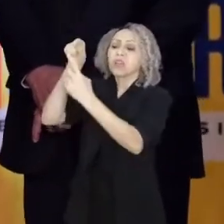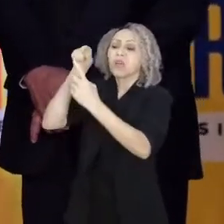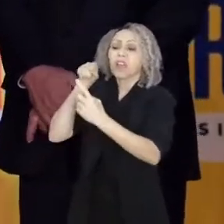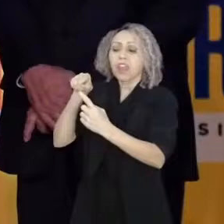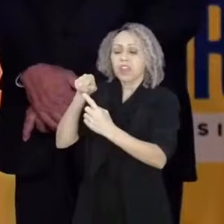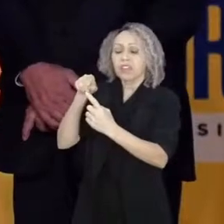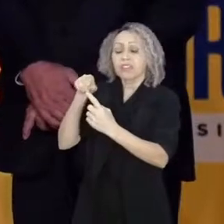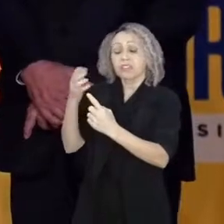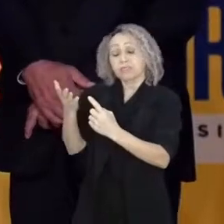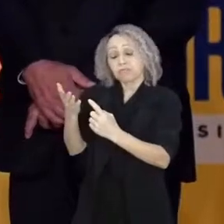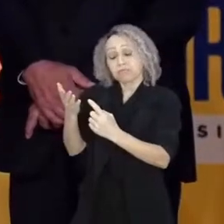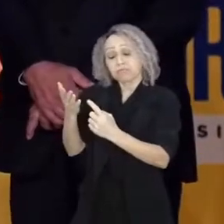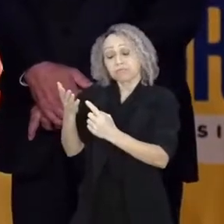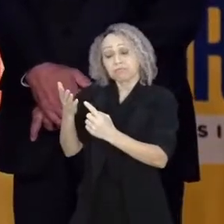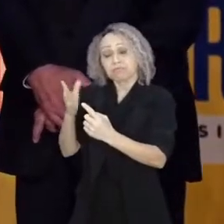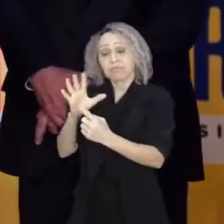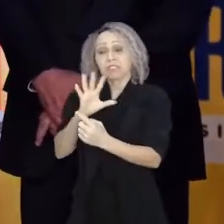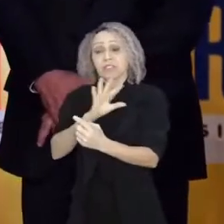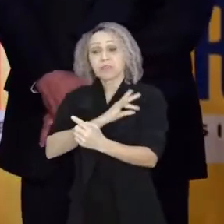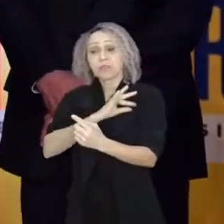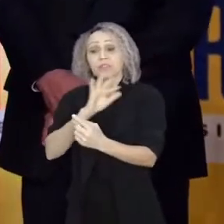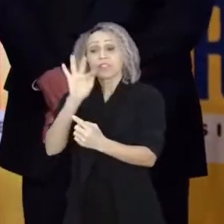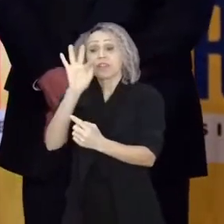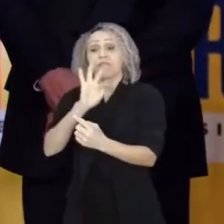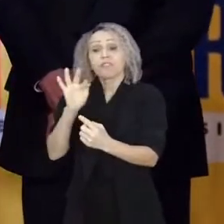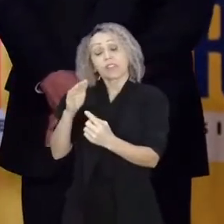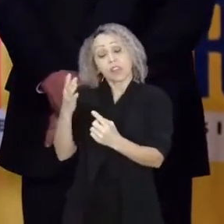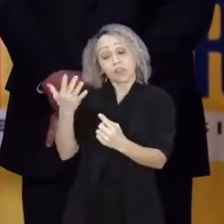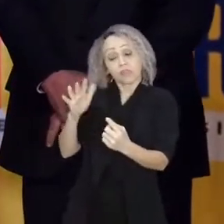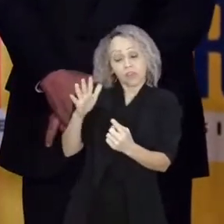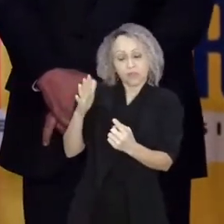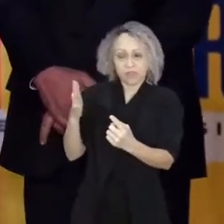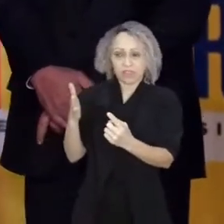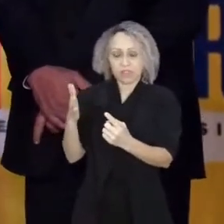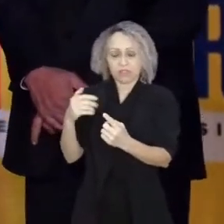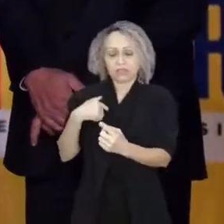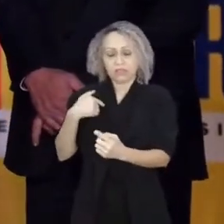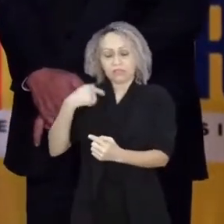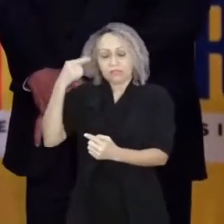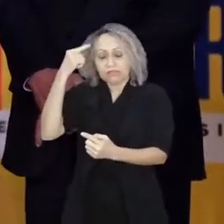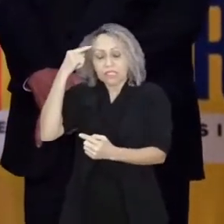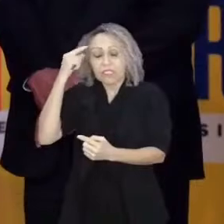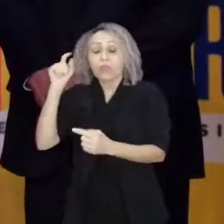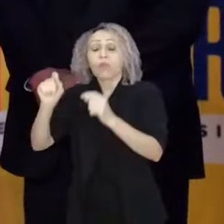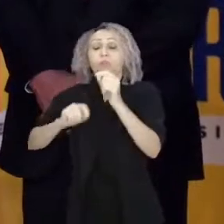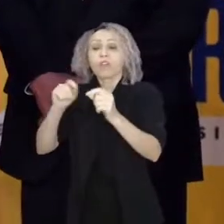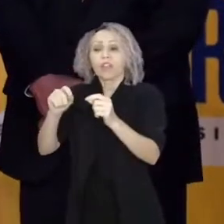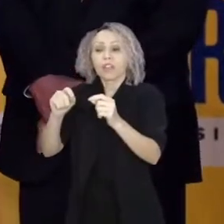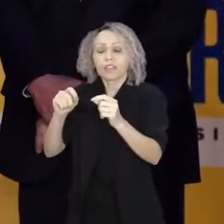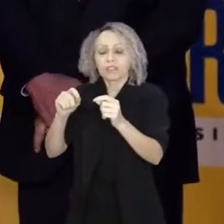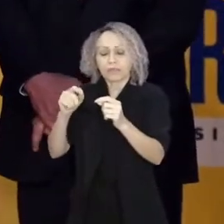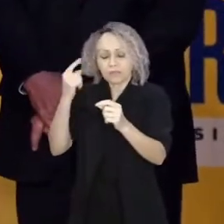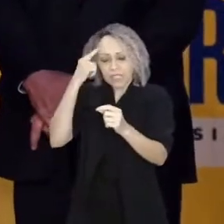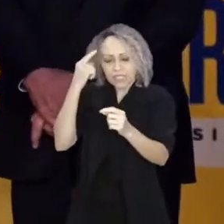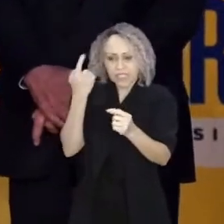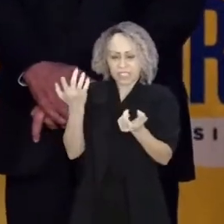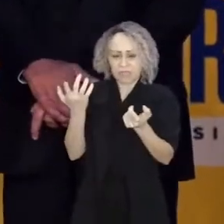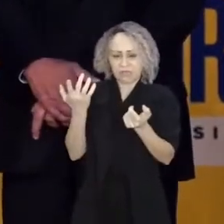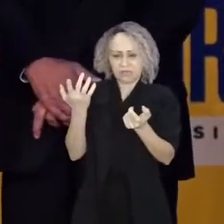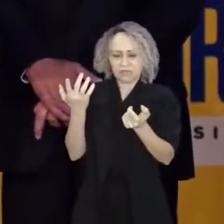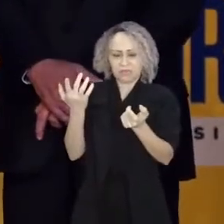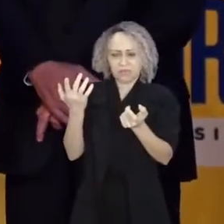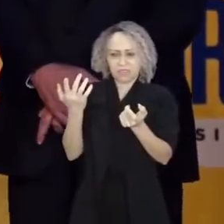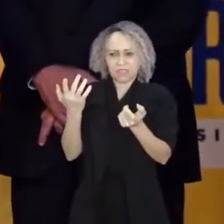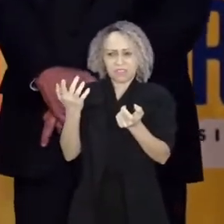forças. E nós levamos em conta, sobretudo, a necessidade de restauração da plena autoridade e